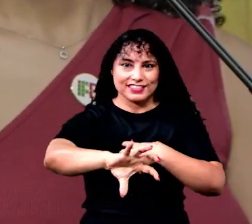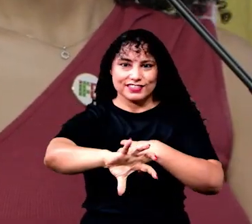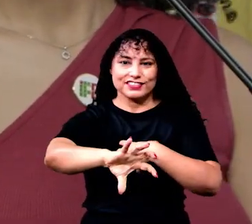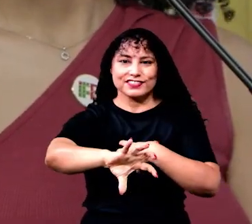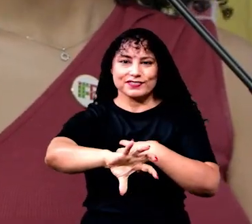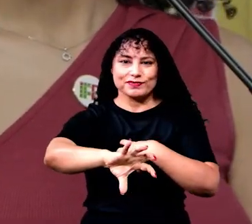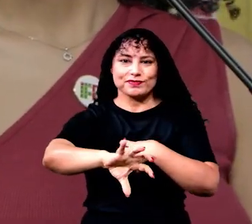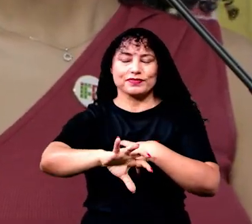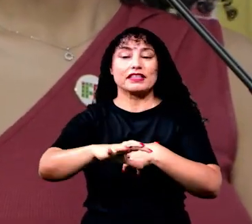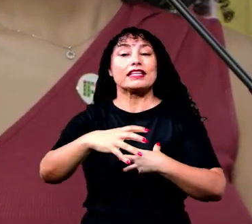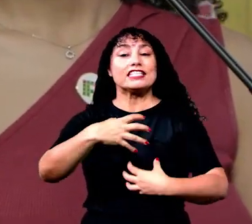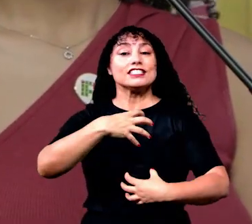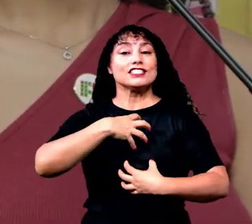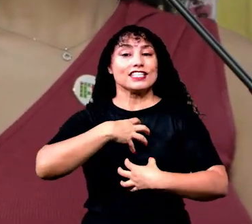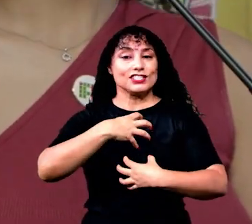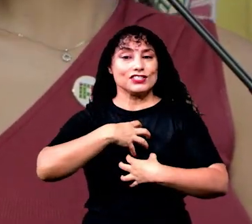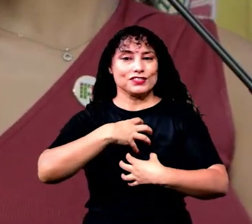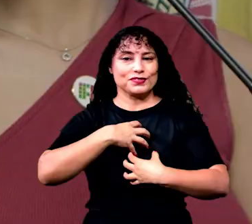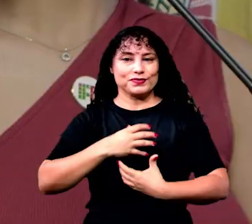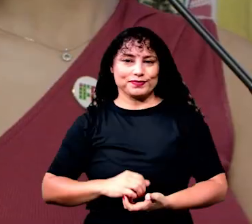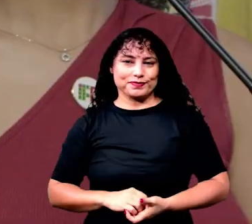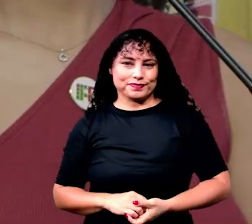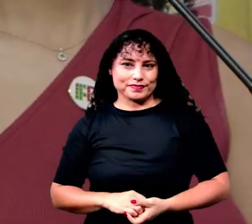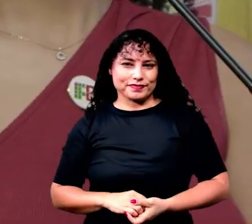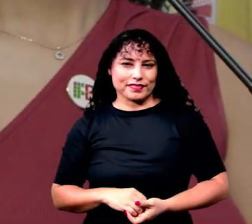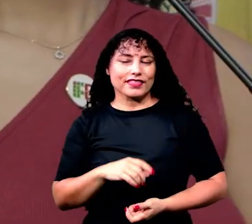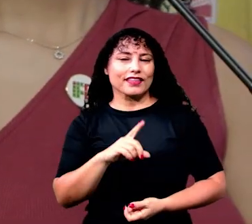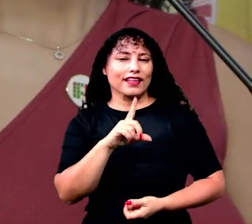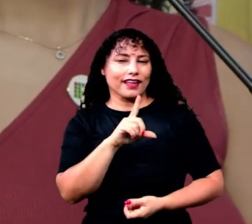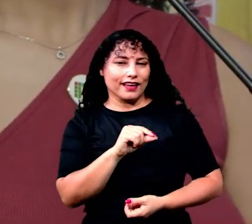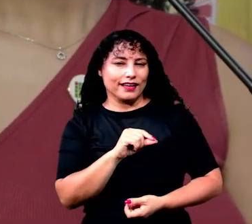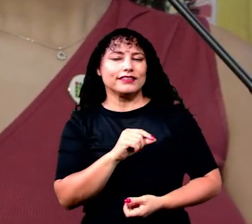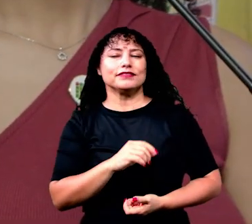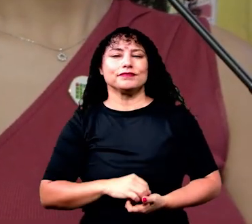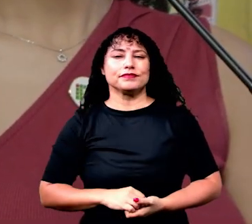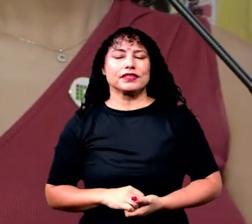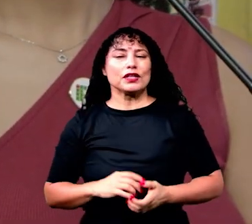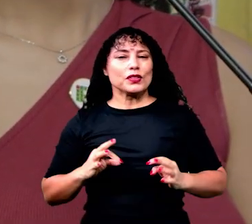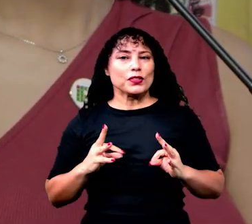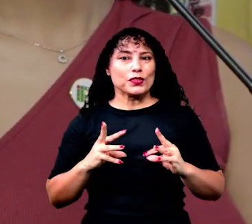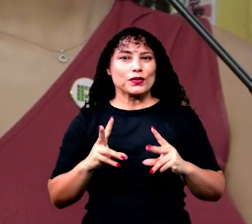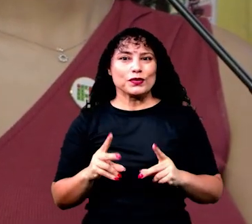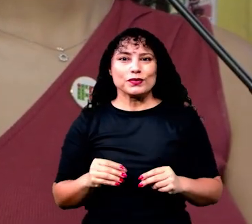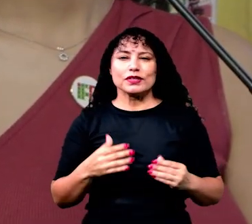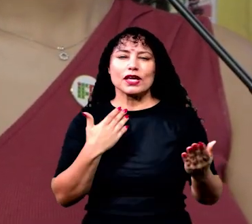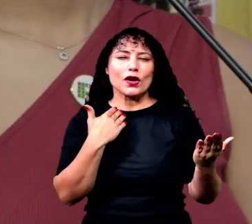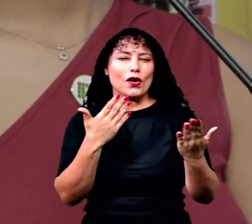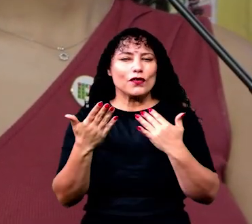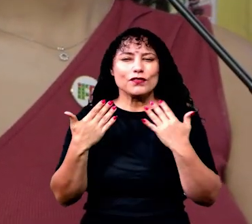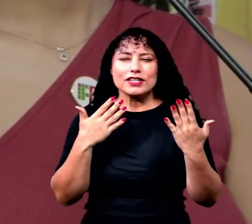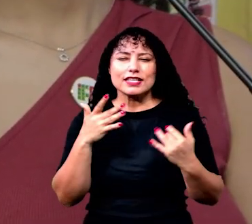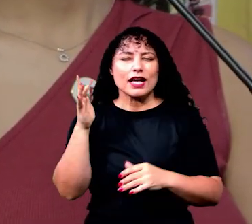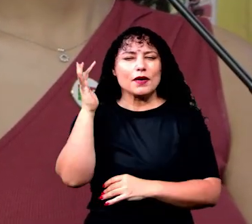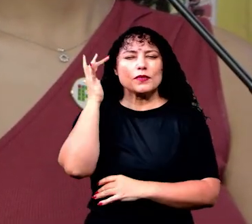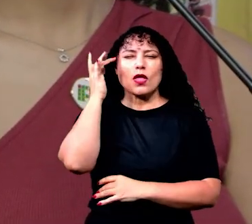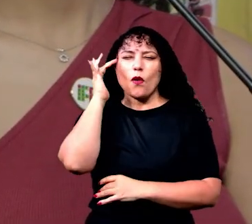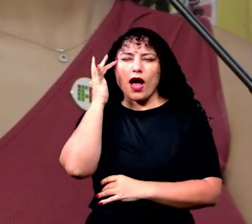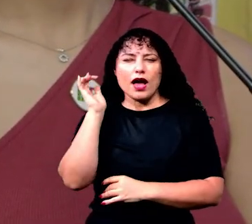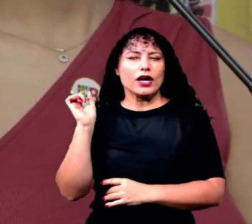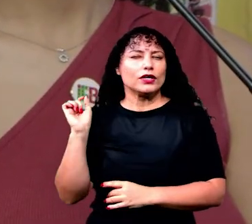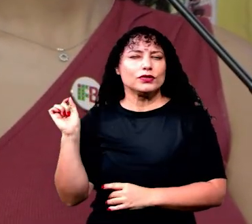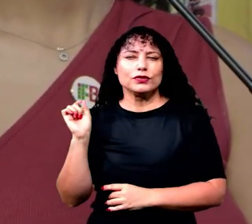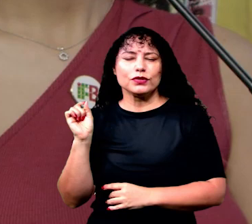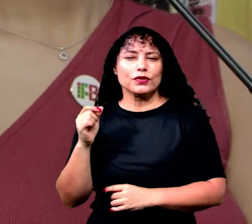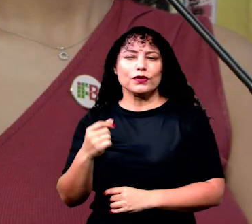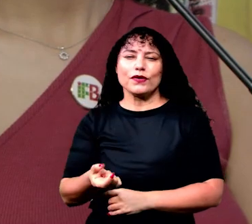empático. Sim. Nesse sentido. E, pelo tudo isso que a gente conversou, eu acho